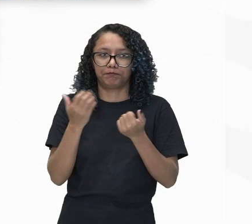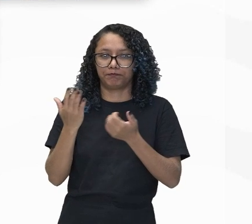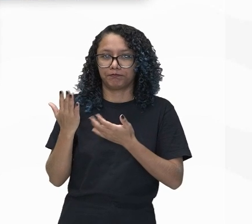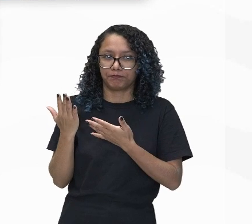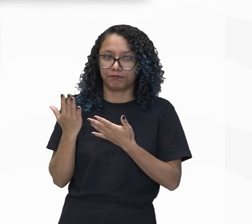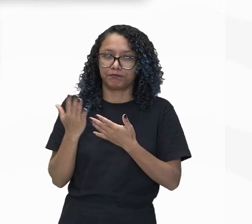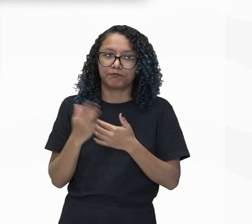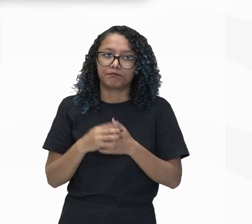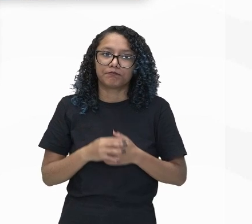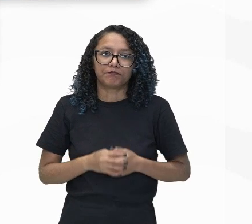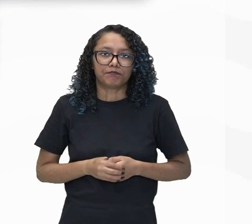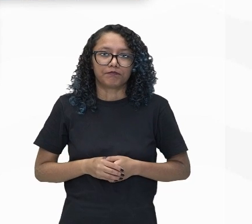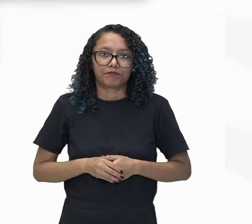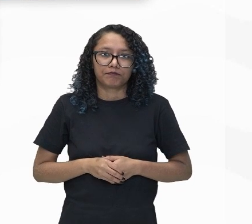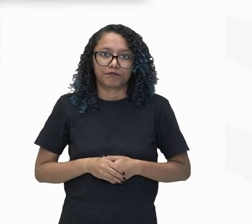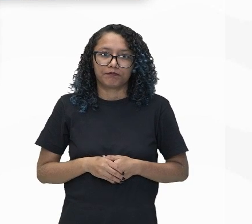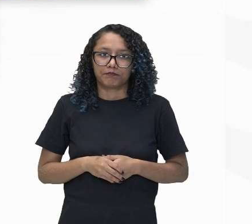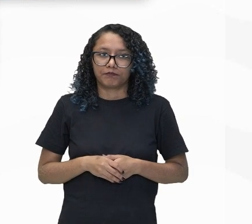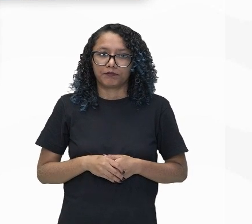os elementos da cultura,